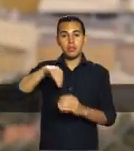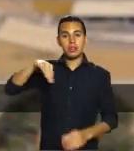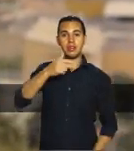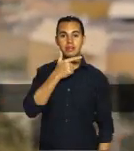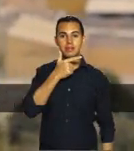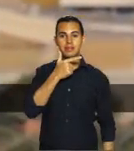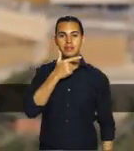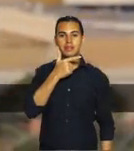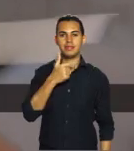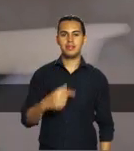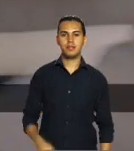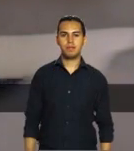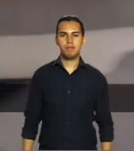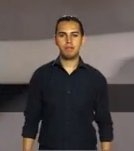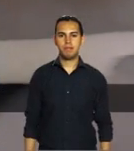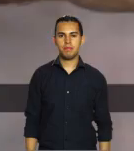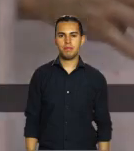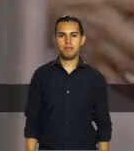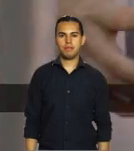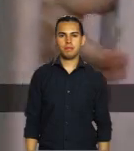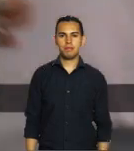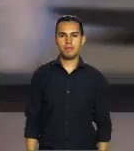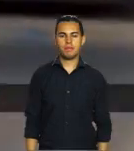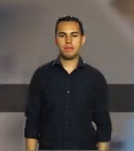Galera, vamos com o Marcelo.